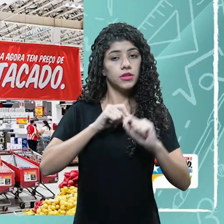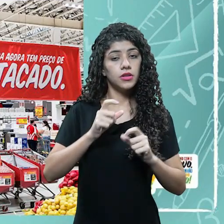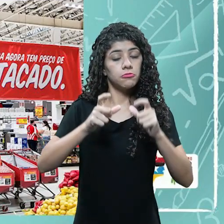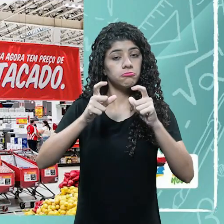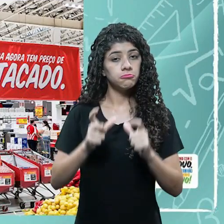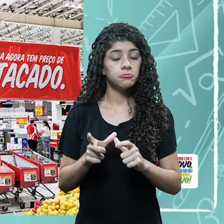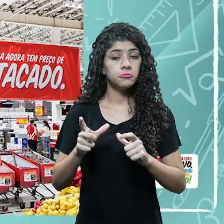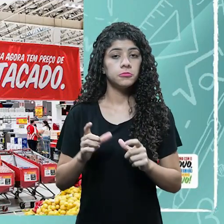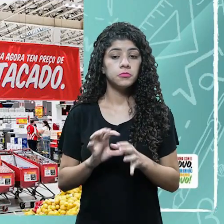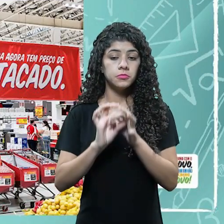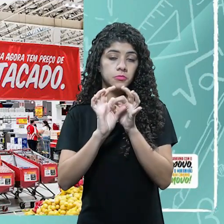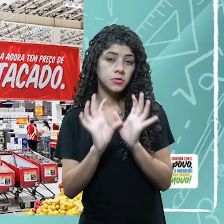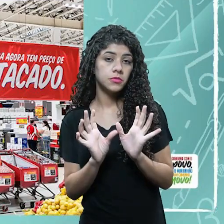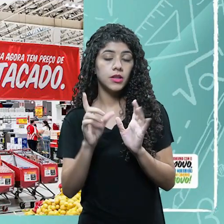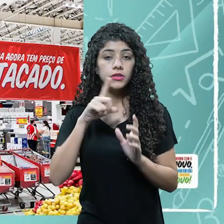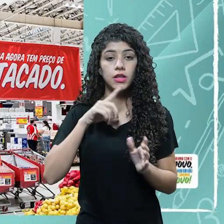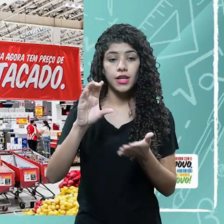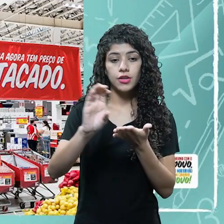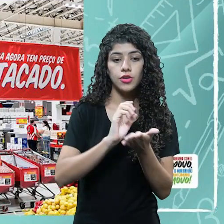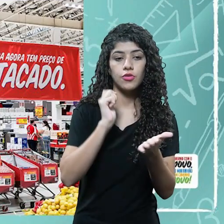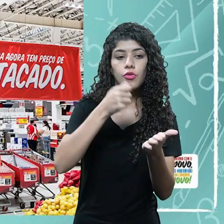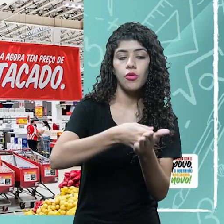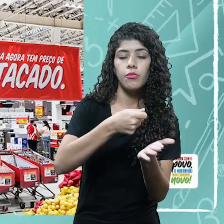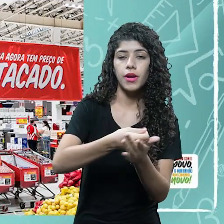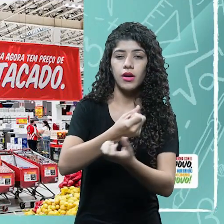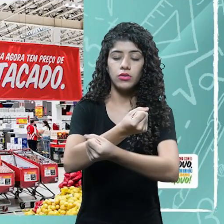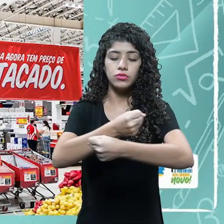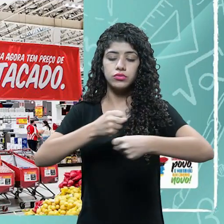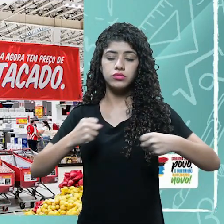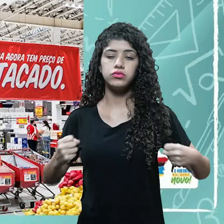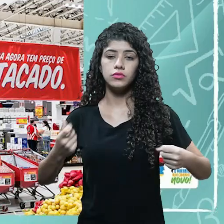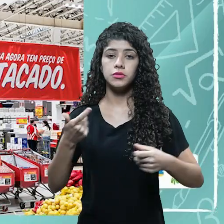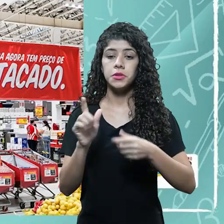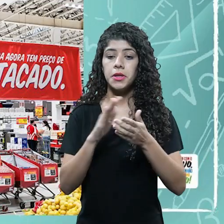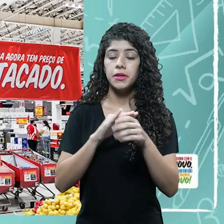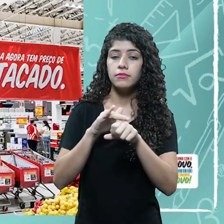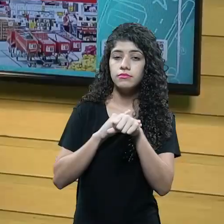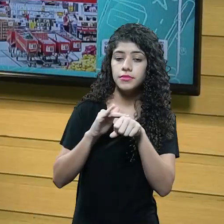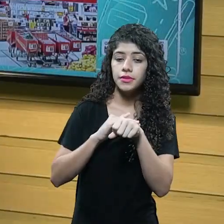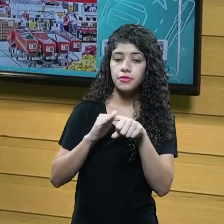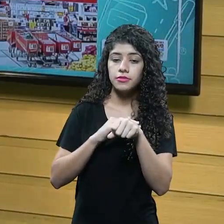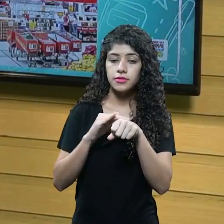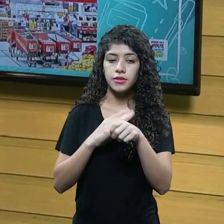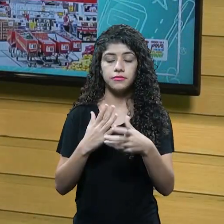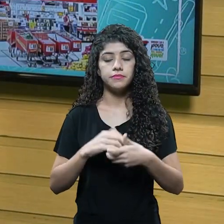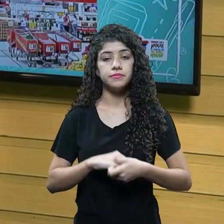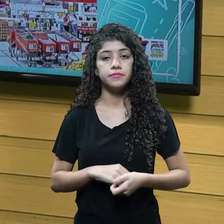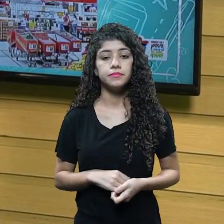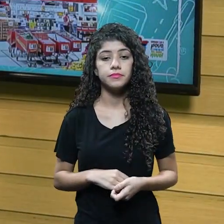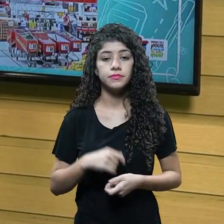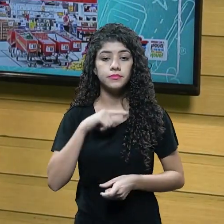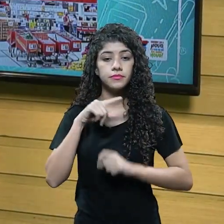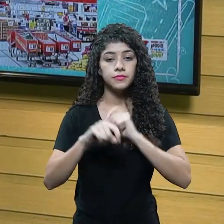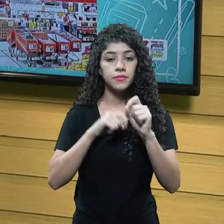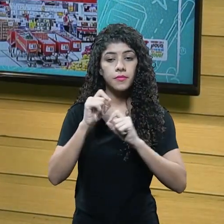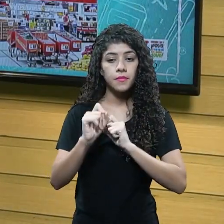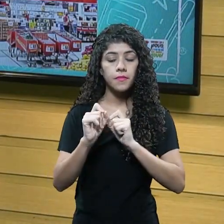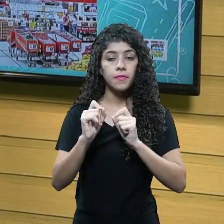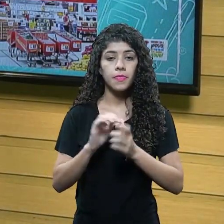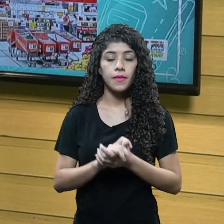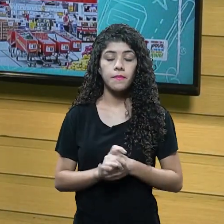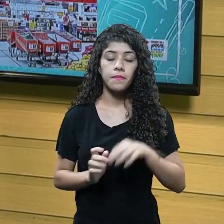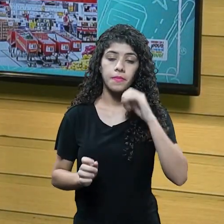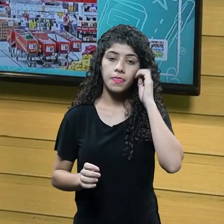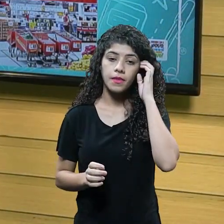possibilidade de adquirir grandes quantidades de mercadorias sem a necessidade de negociar direto com as indústrias. Então vamos lá. O atacado ele vem com uma espécie de intermediador